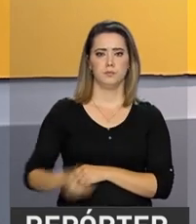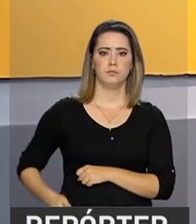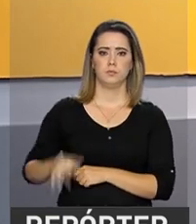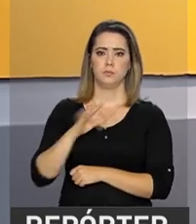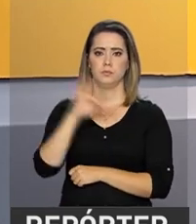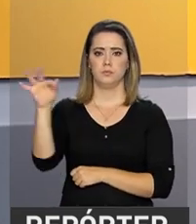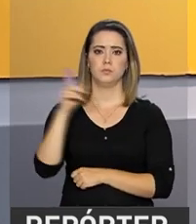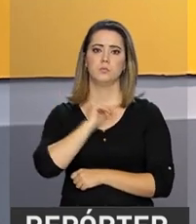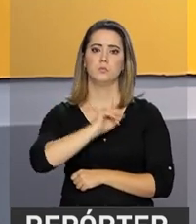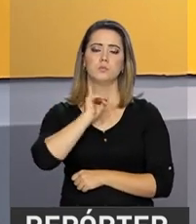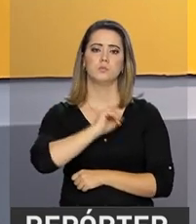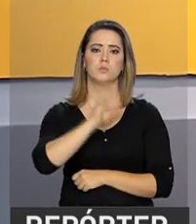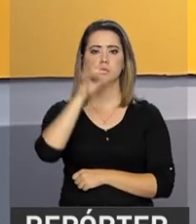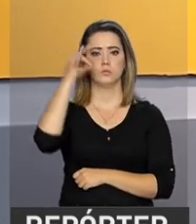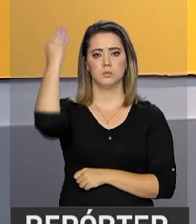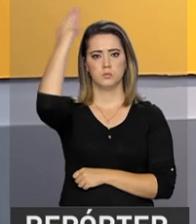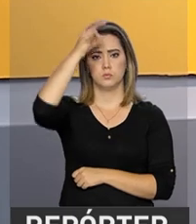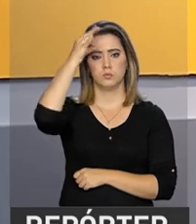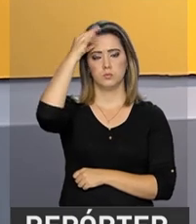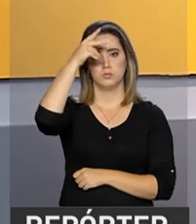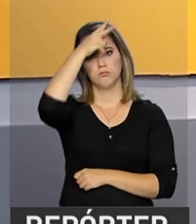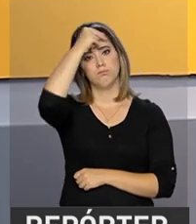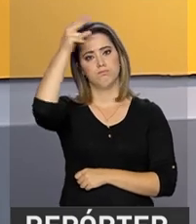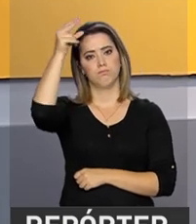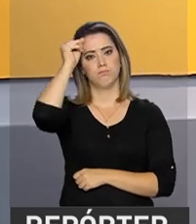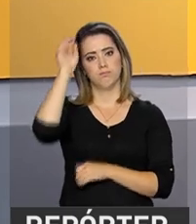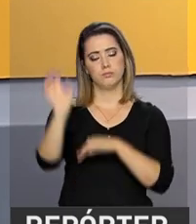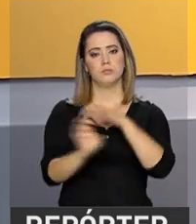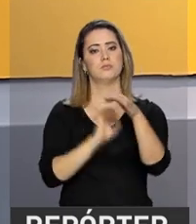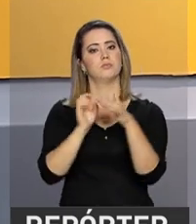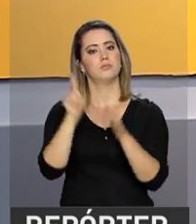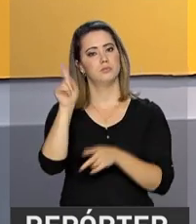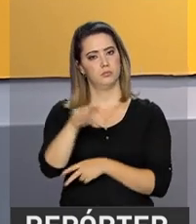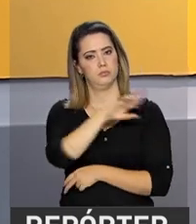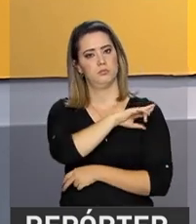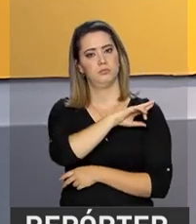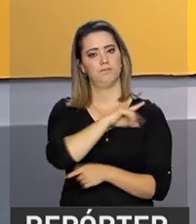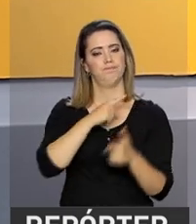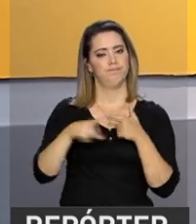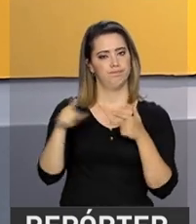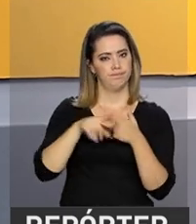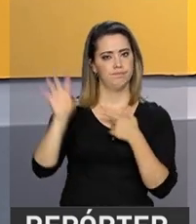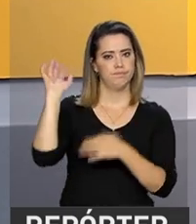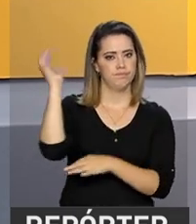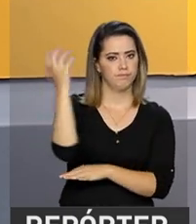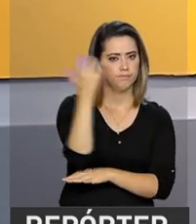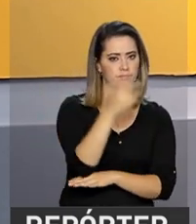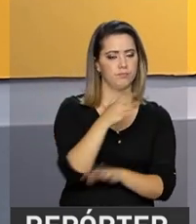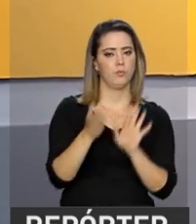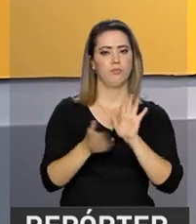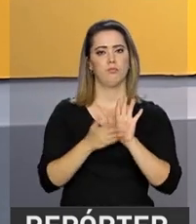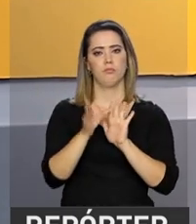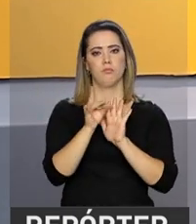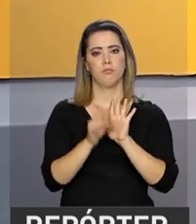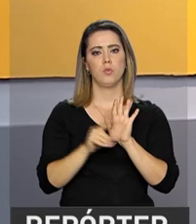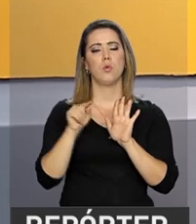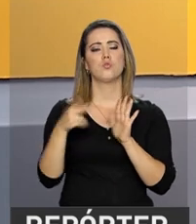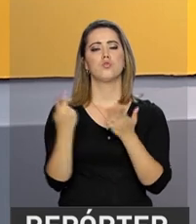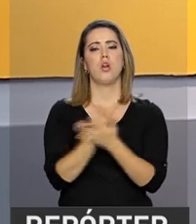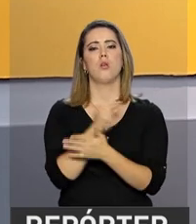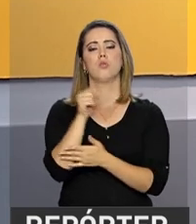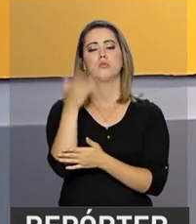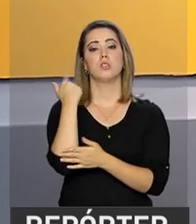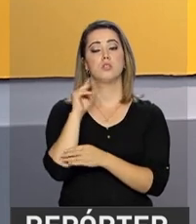estados de minas gerais espírito santo prefeituras e empresas responsabilizadas pelo desastre apresentaram hoje o que já foi feito